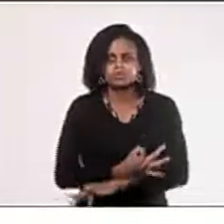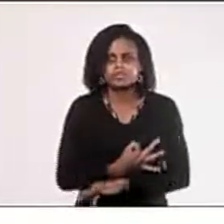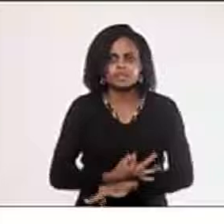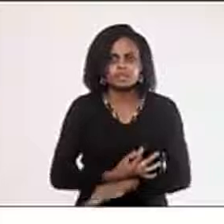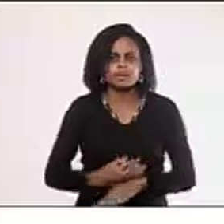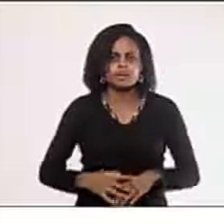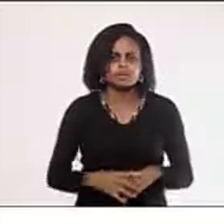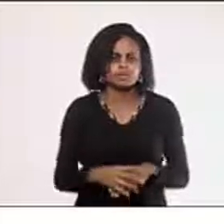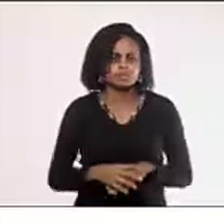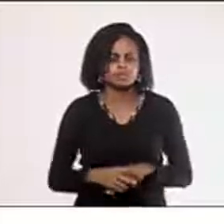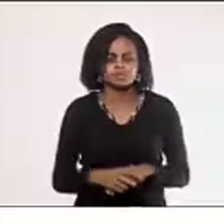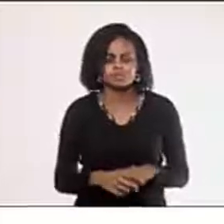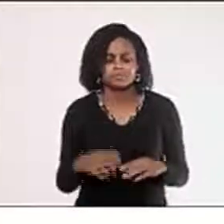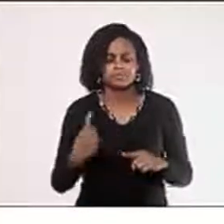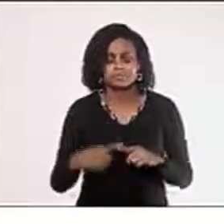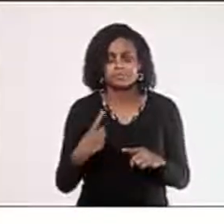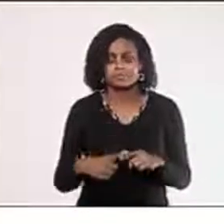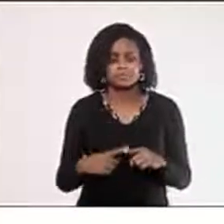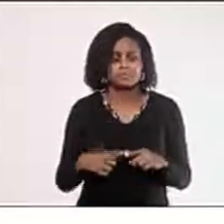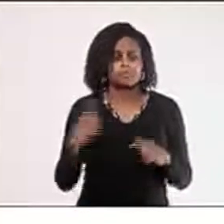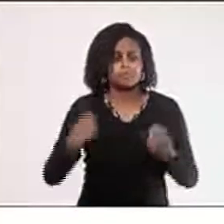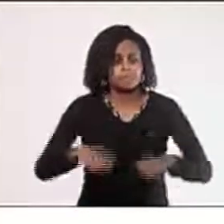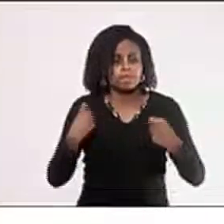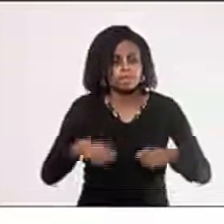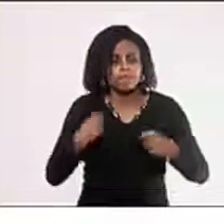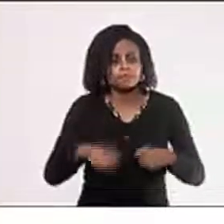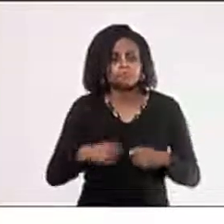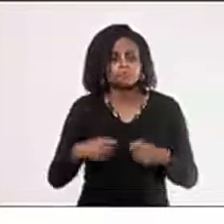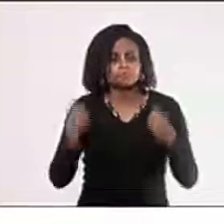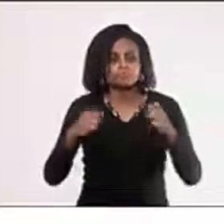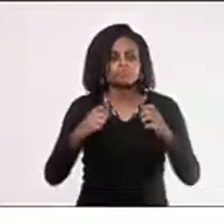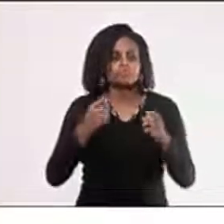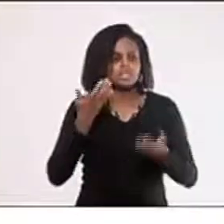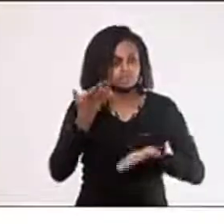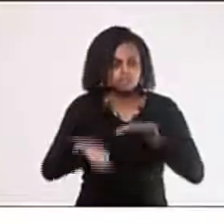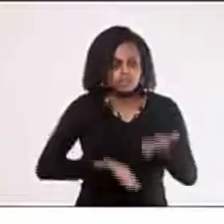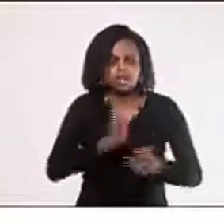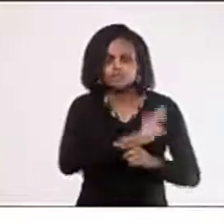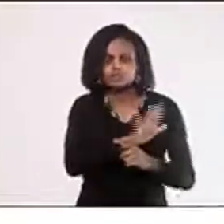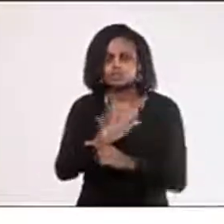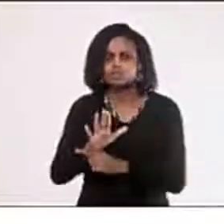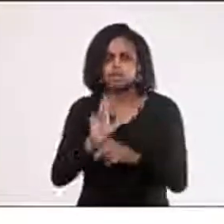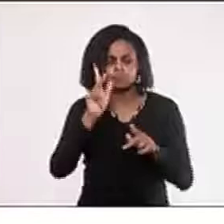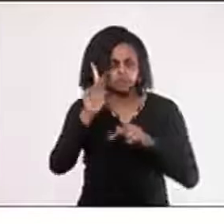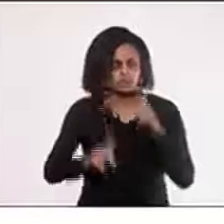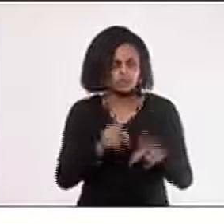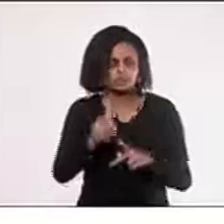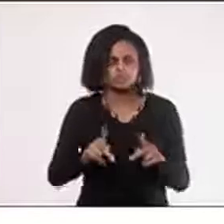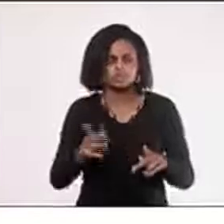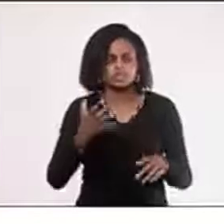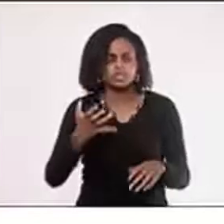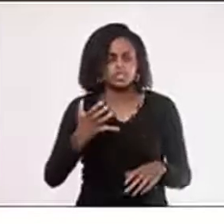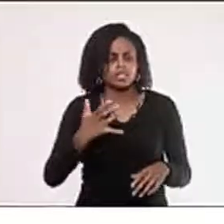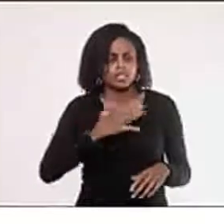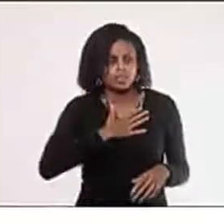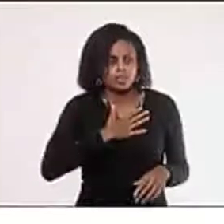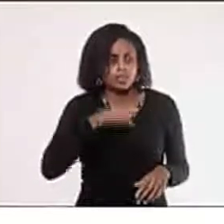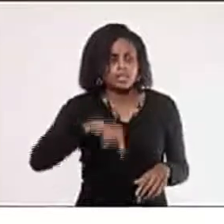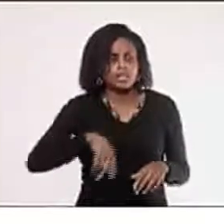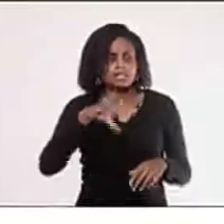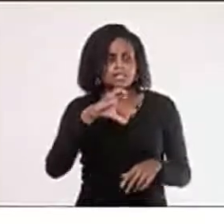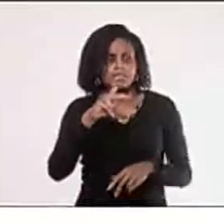socialmente referenciada que precisa e deve prestar serviços à comunidade. Gostaria que